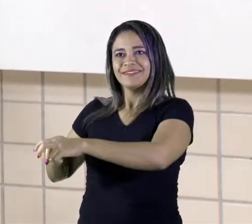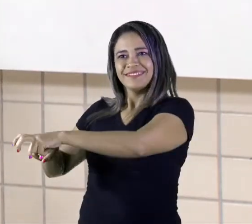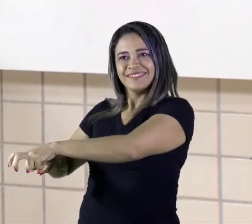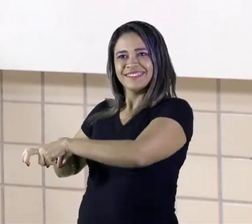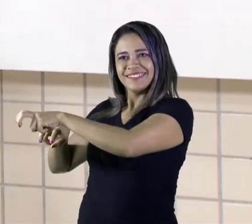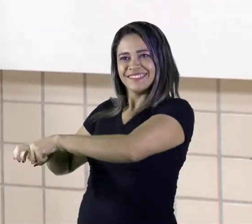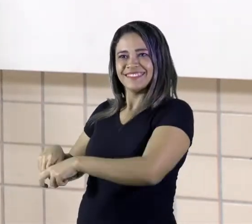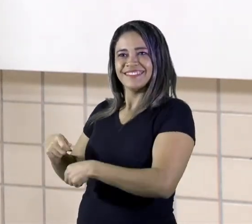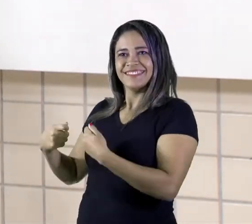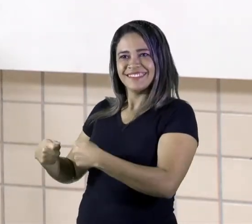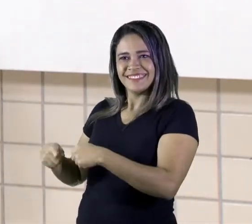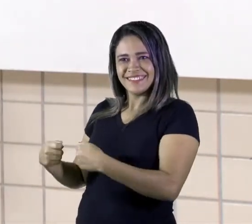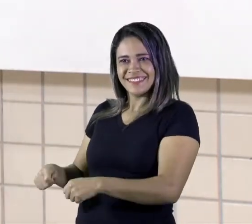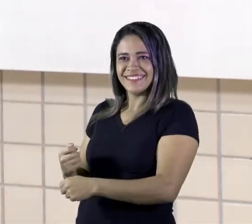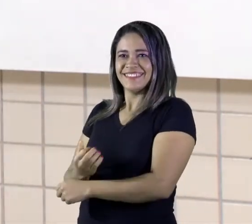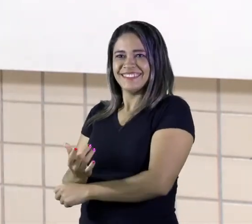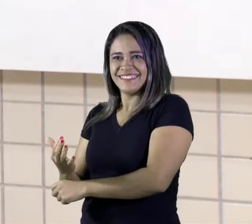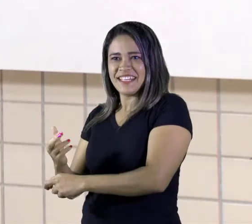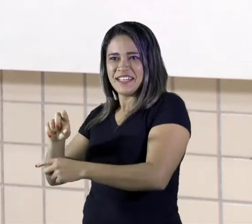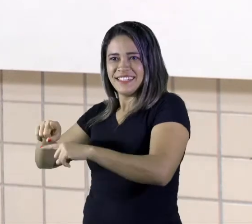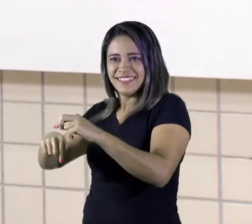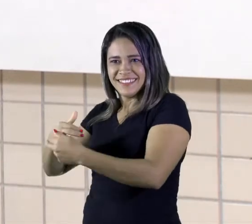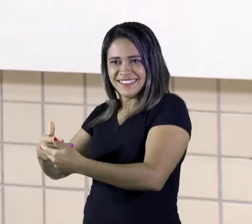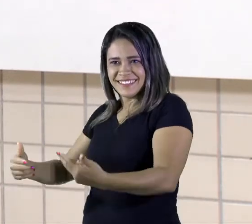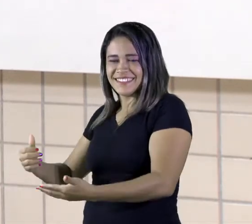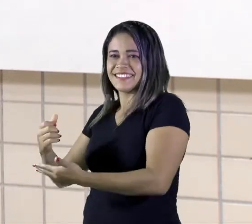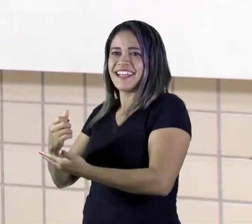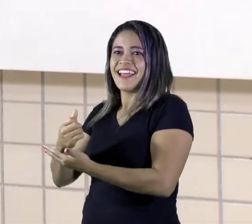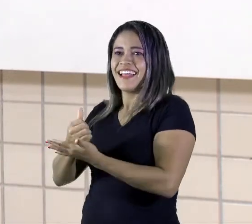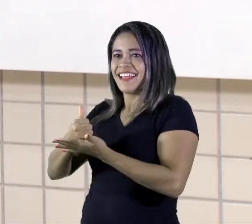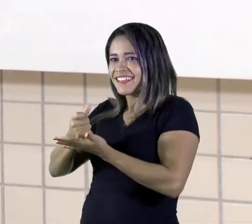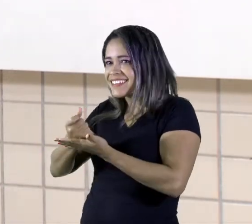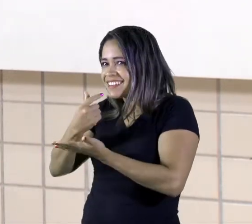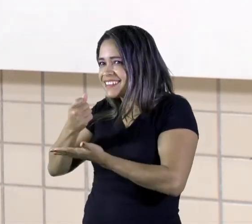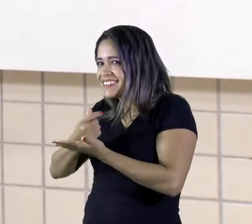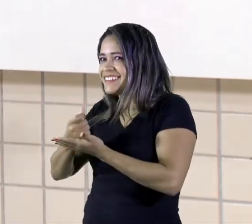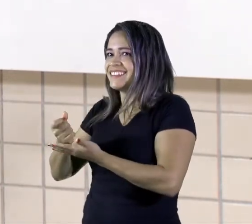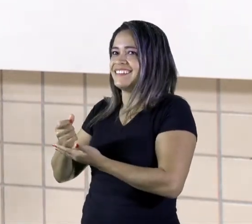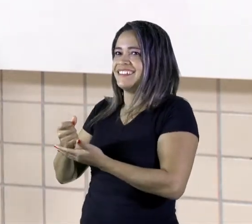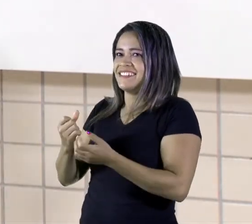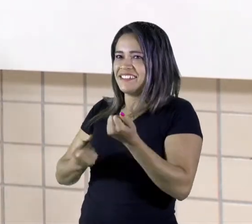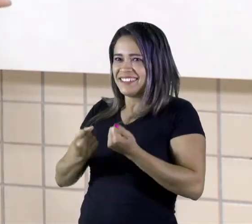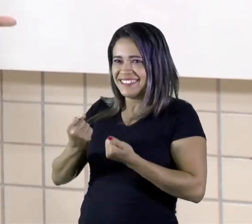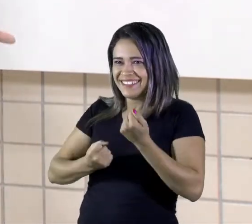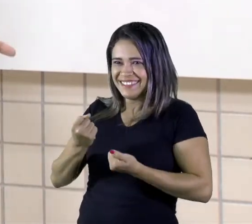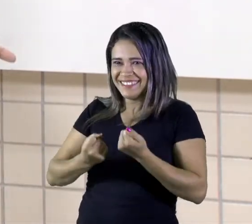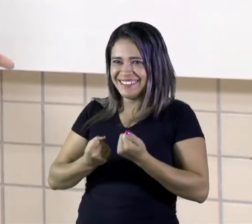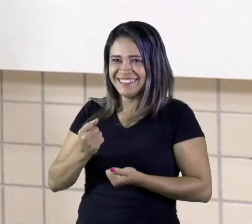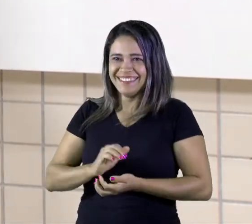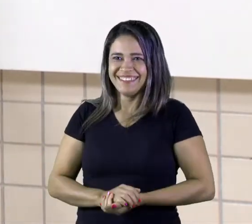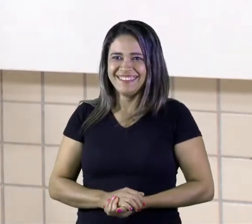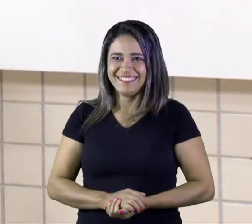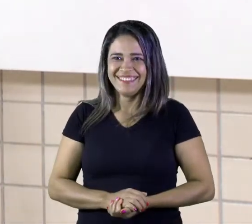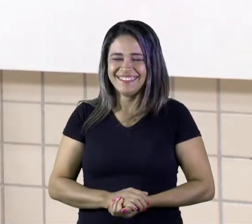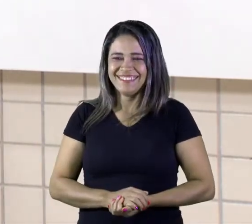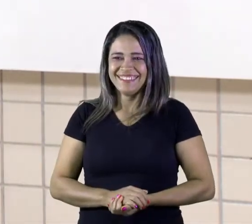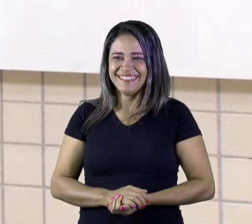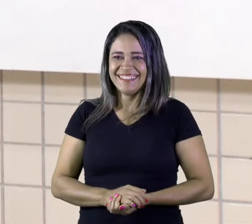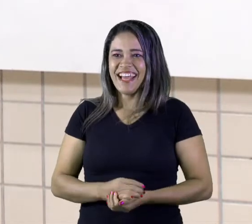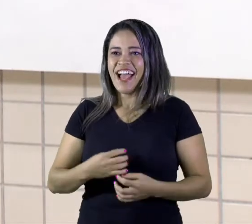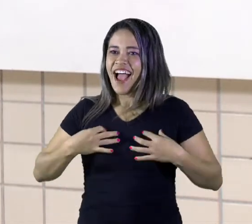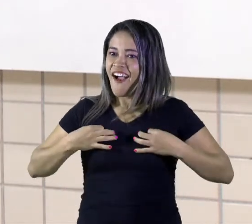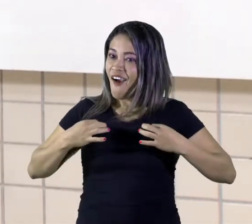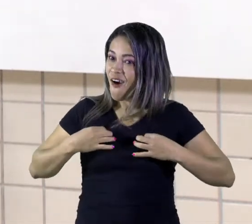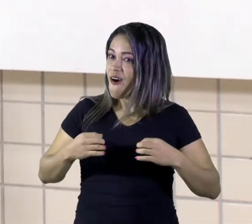com materiais agrícolas, com remédios, medicina, o carro que é feito na fábrica que é na cidade, as roupas que